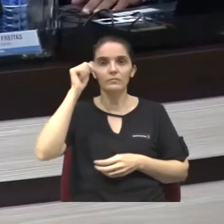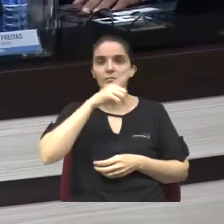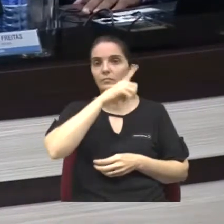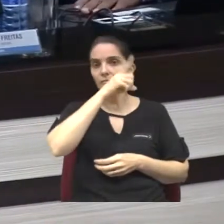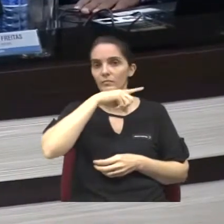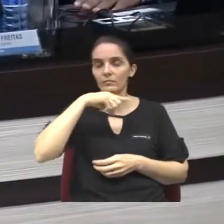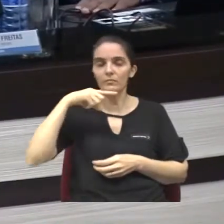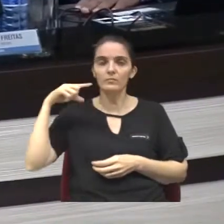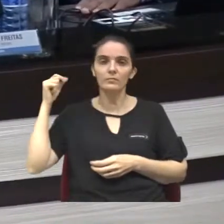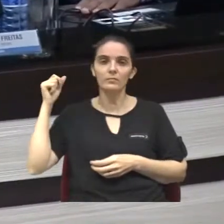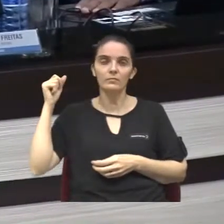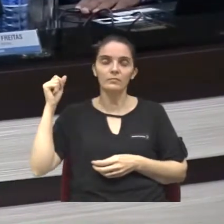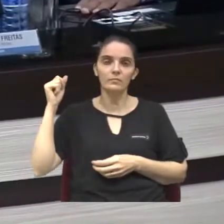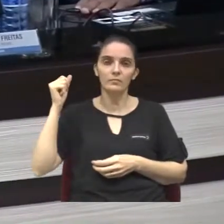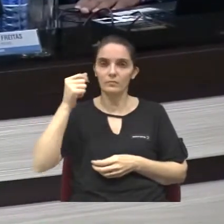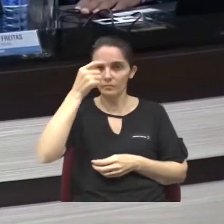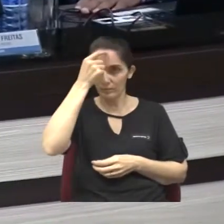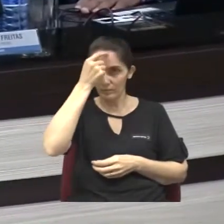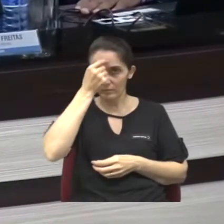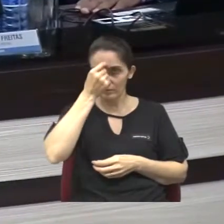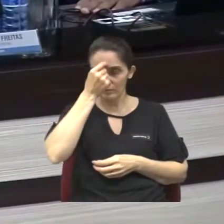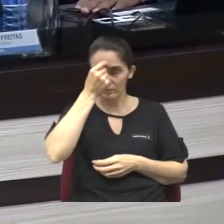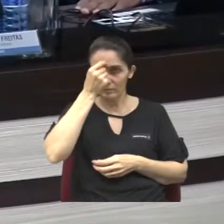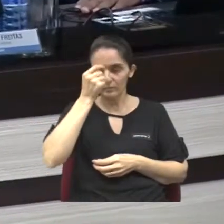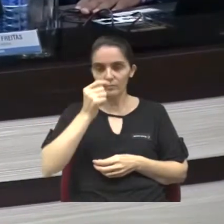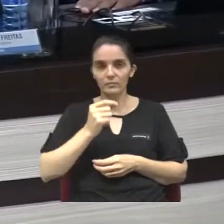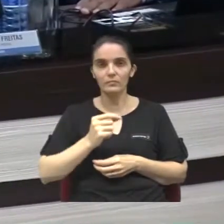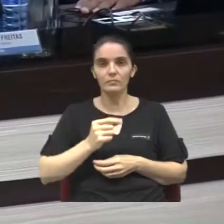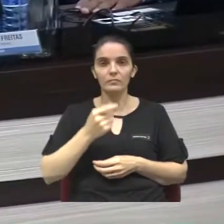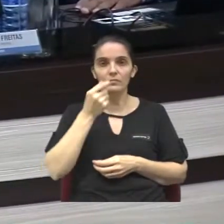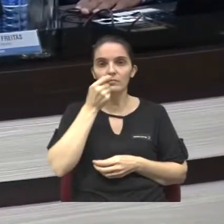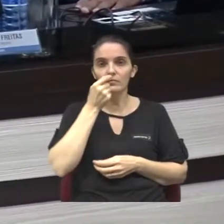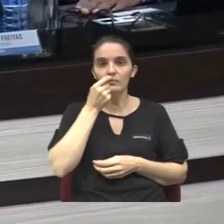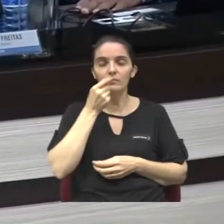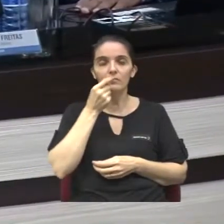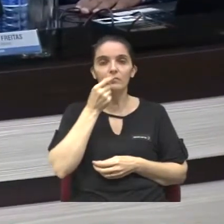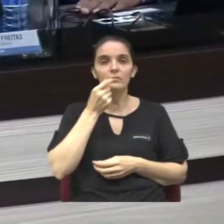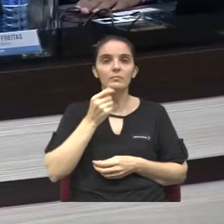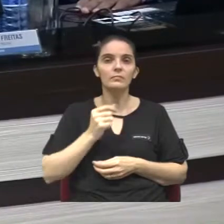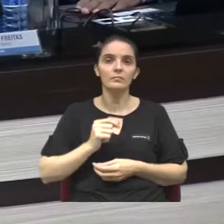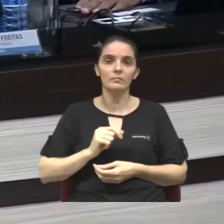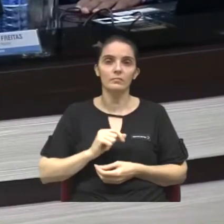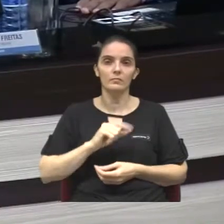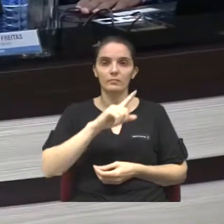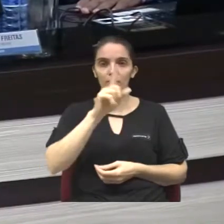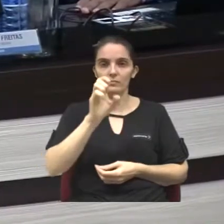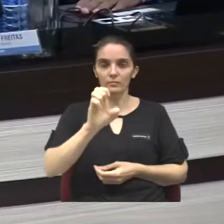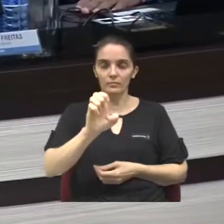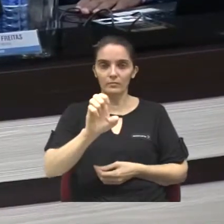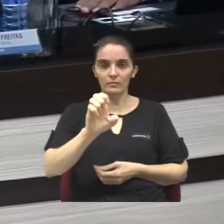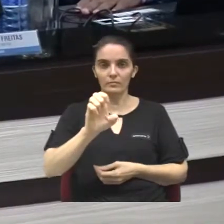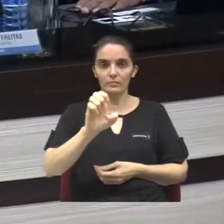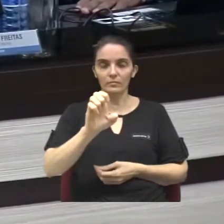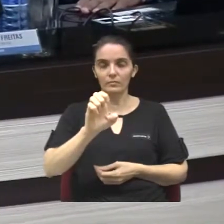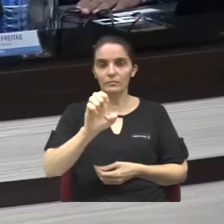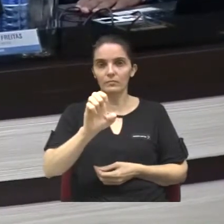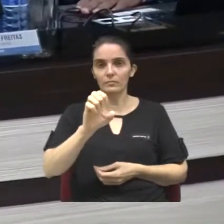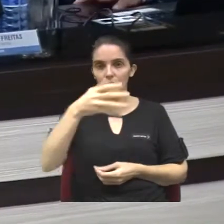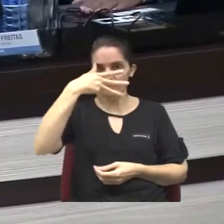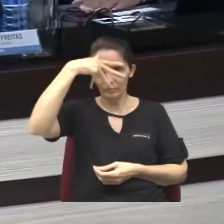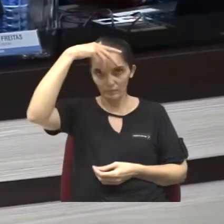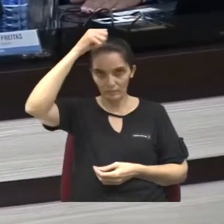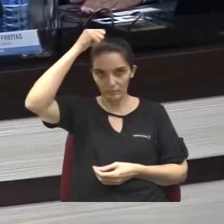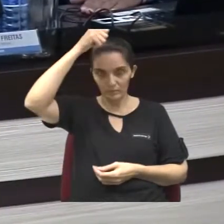Mayra, vereador doutor Rafael Camargo, vereador Estevão Nogueira, vereador José Roberto Bernardo, vereador Toninho